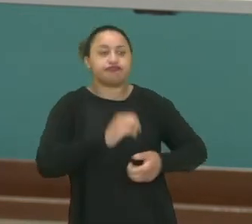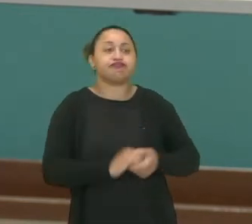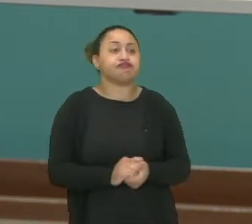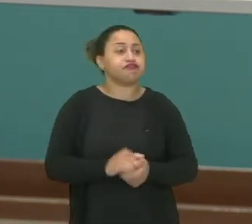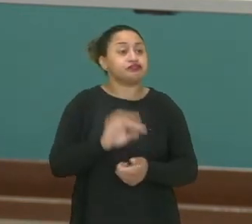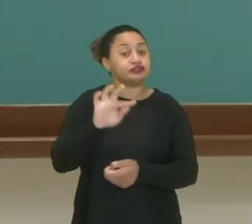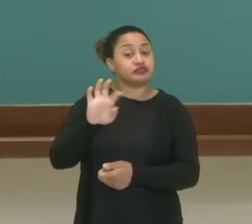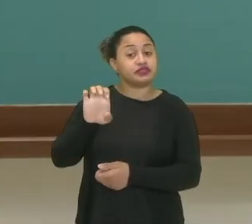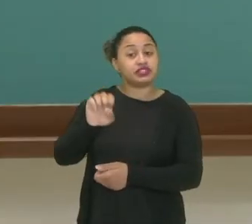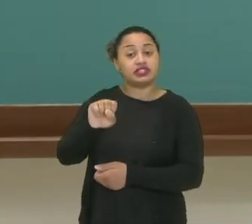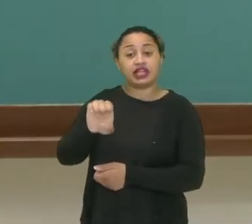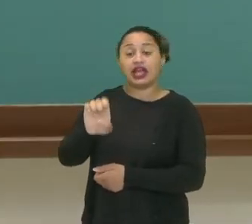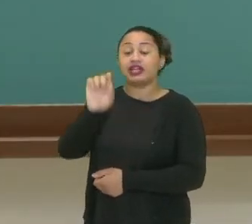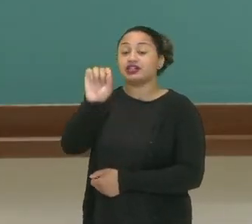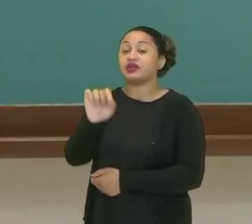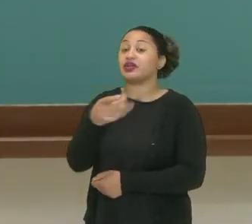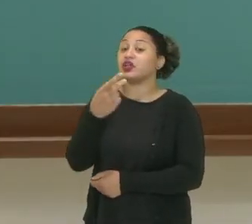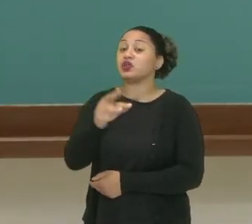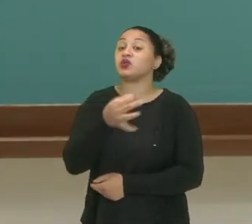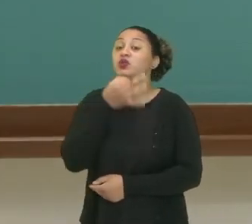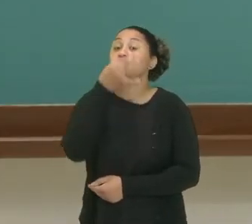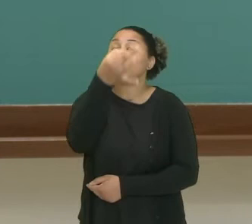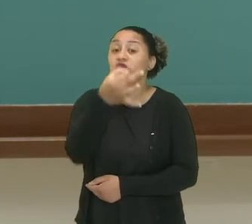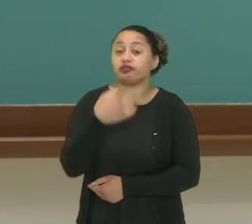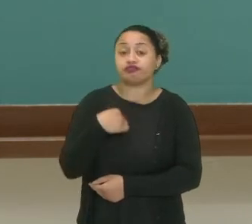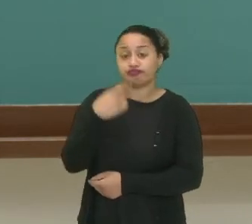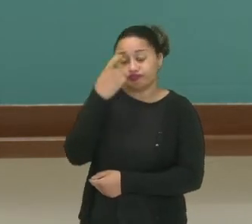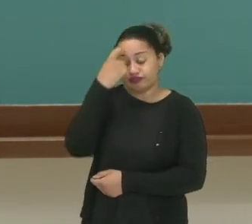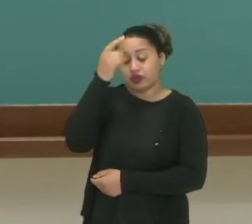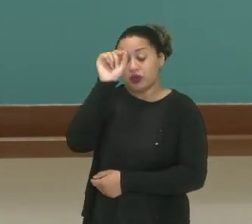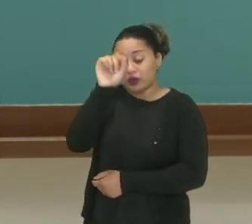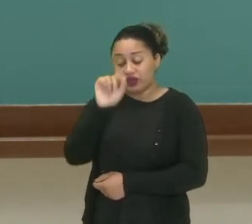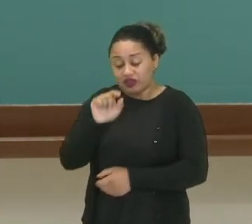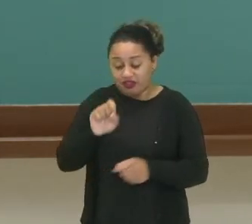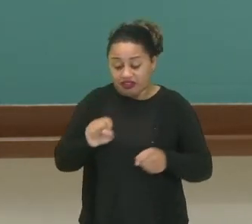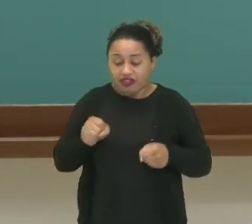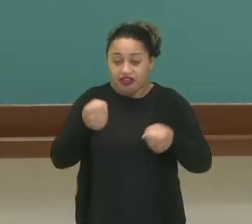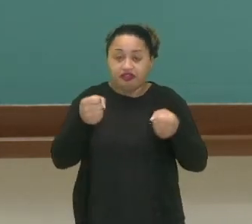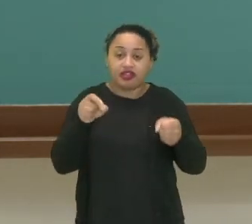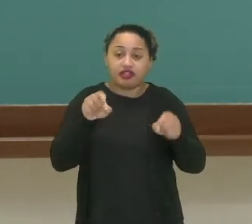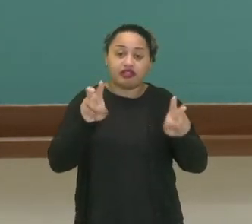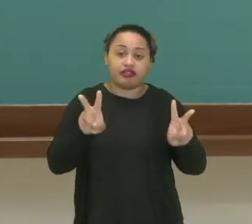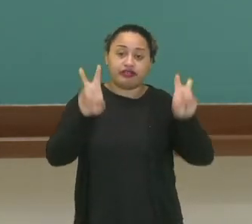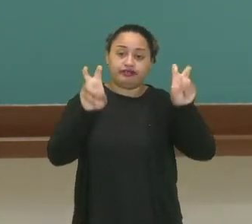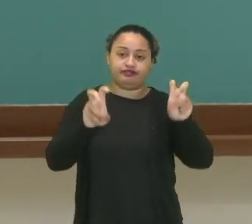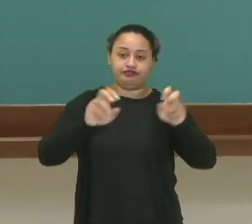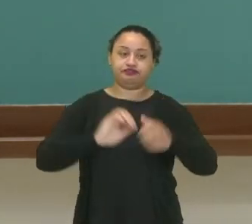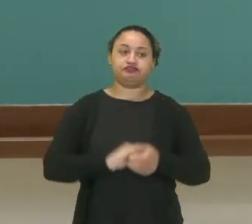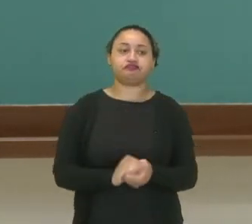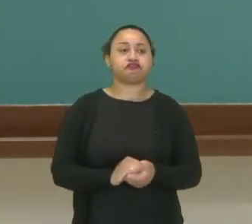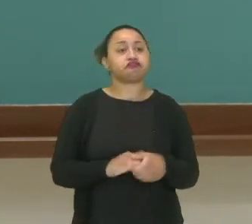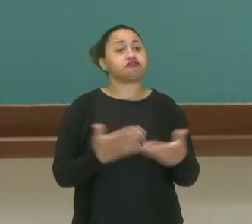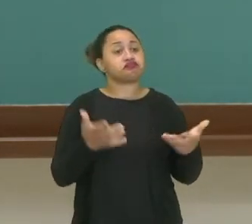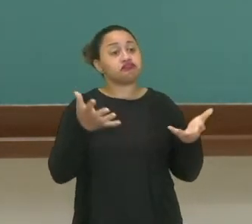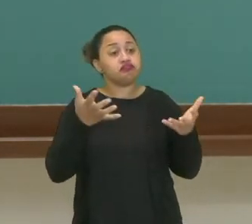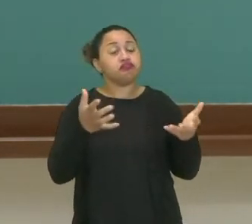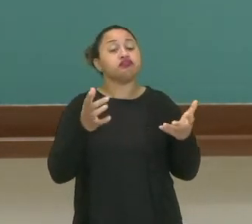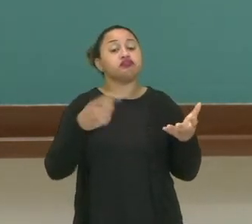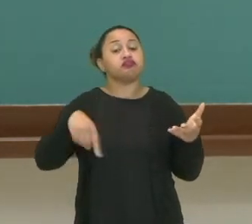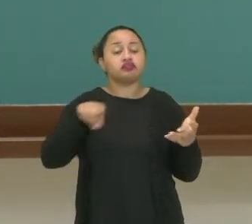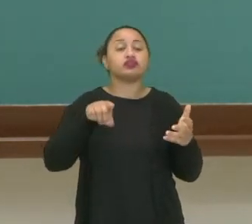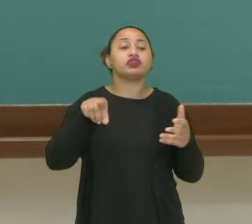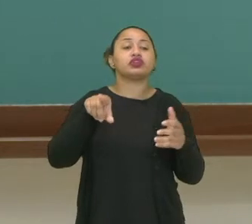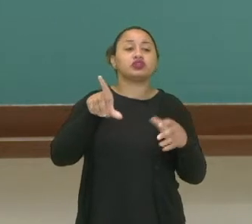vamos lembrar, é a tua opinião, aquilo que você vai defender sobre o assunto. Então, eu quero que você escolha